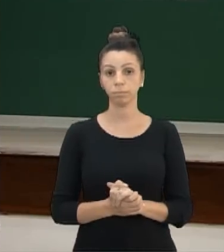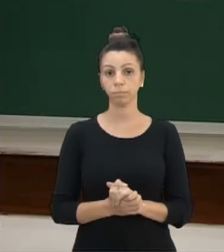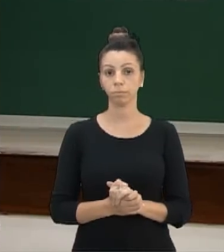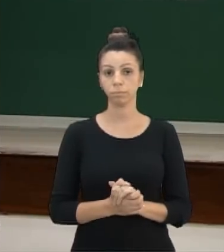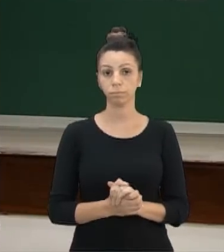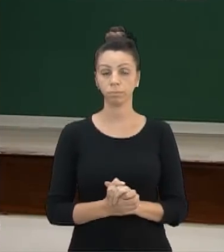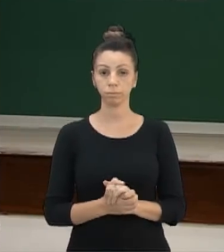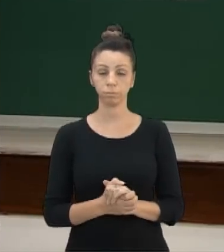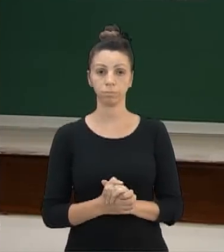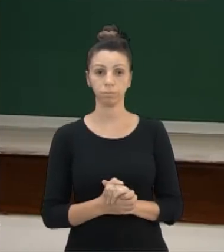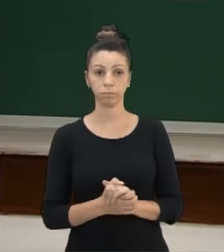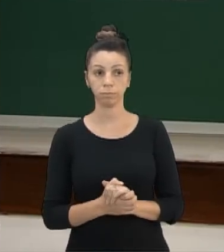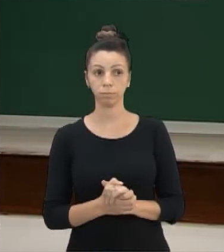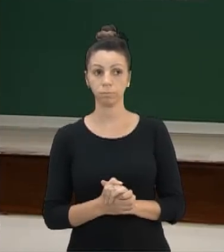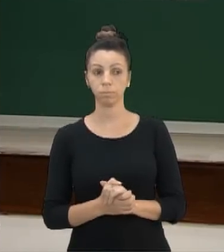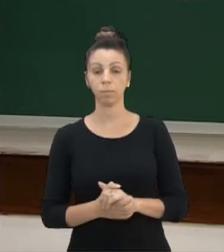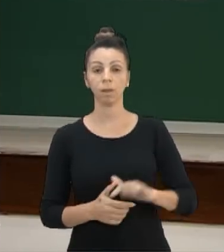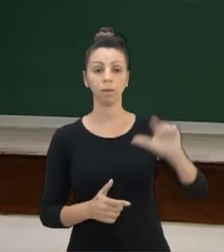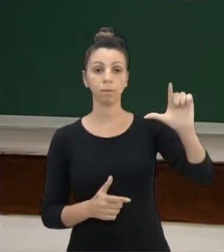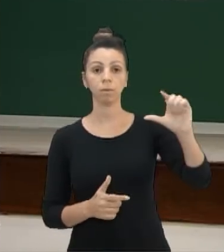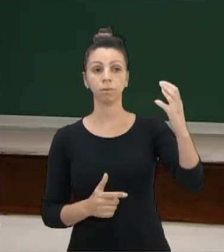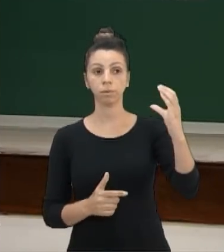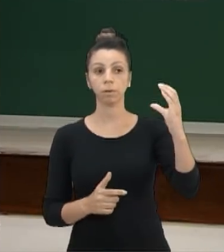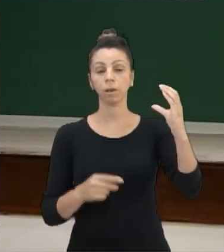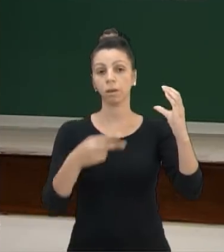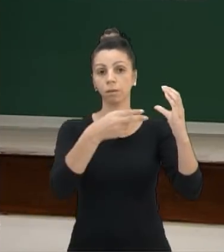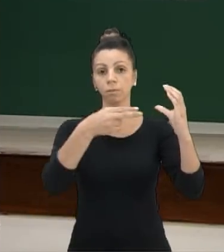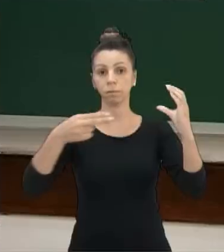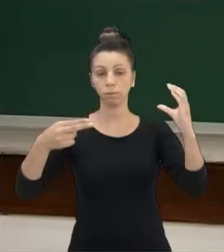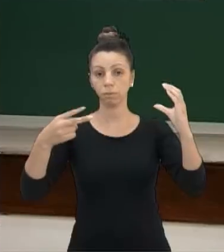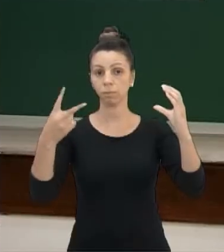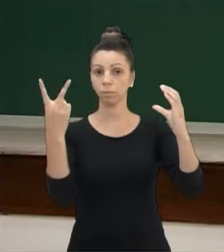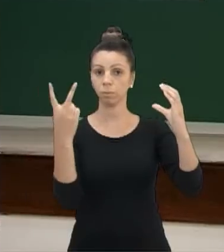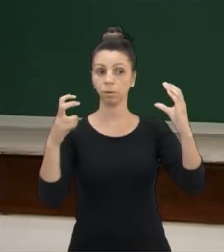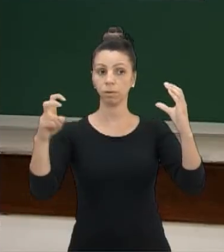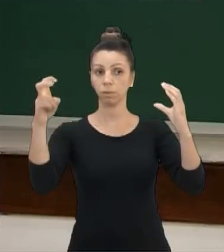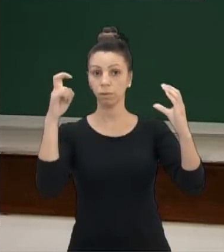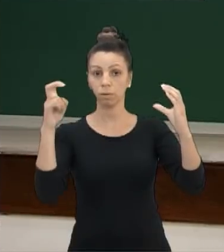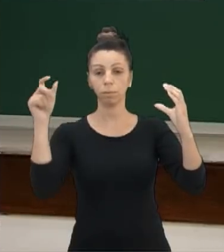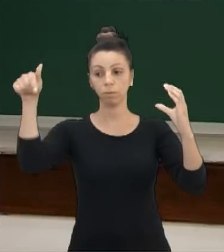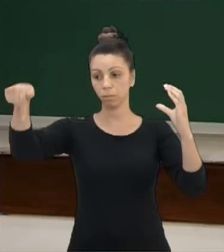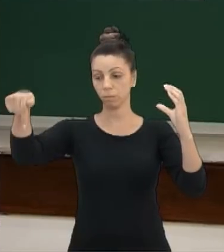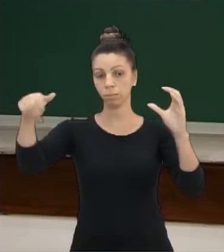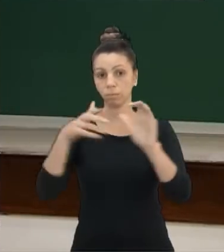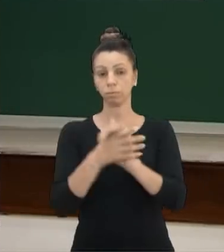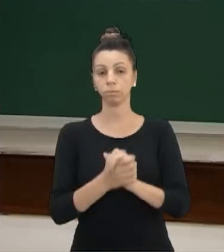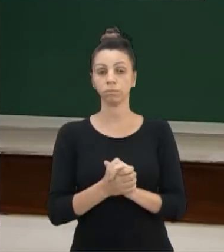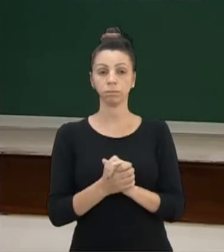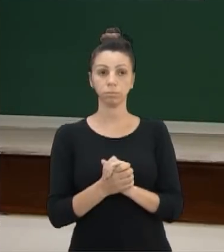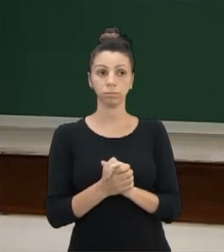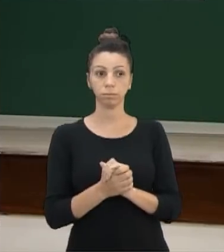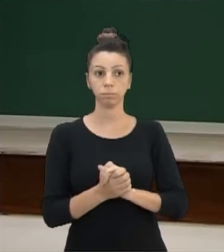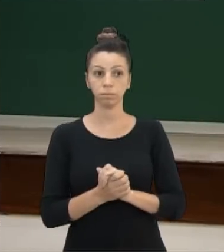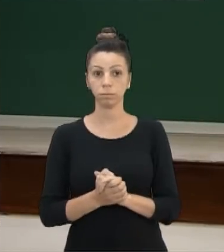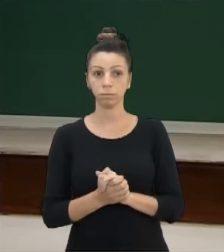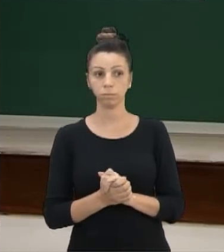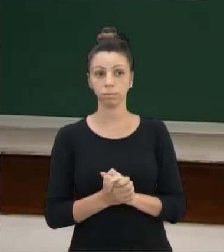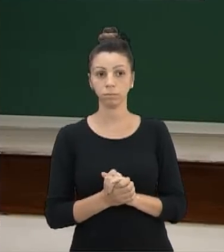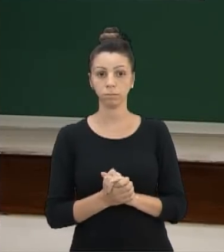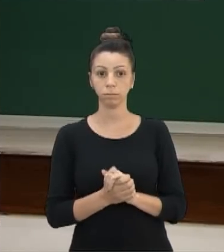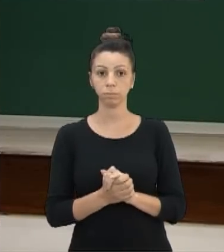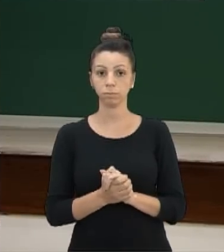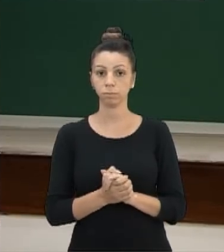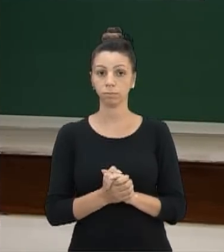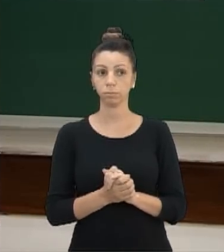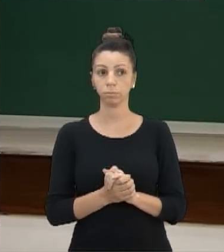tem que o lote colonial é 25 quarteirões, a gente vai ter que resolver o problema dos 25 lotes coloniais, que é